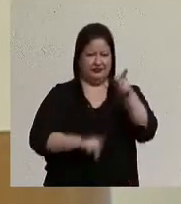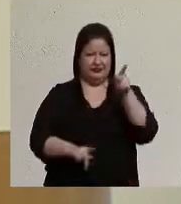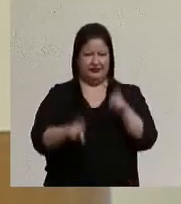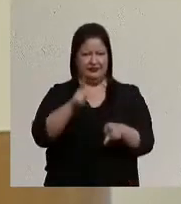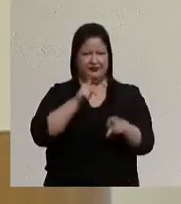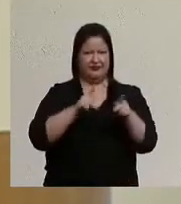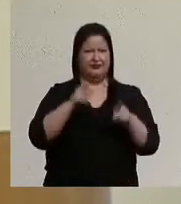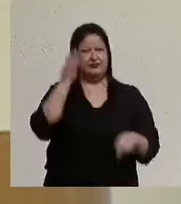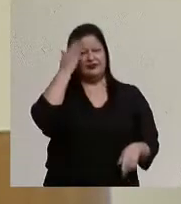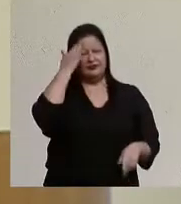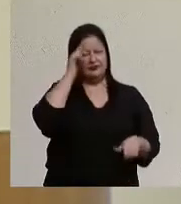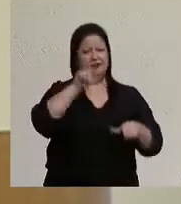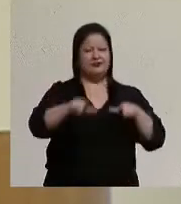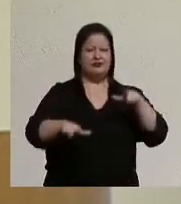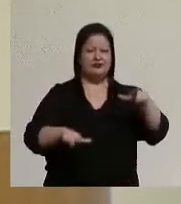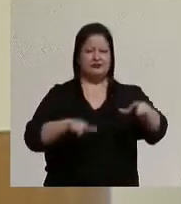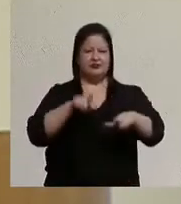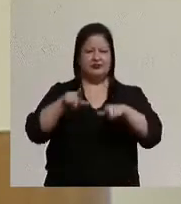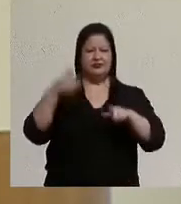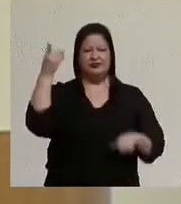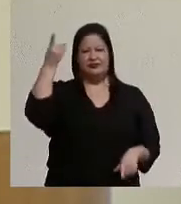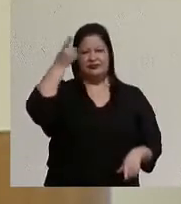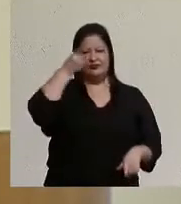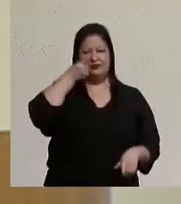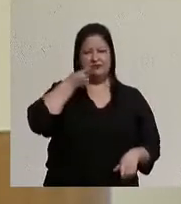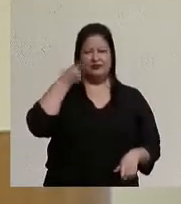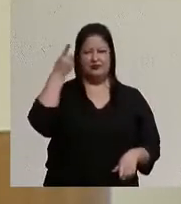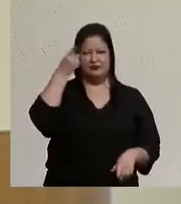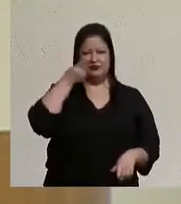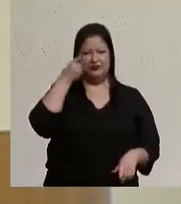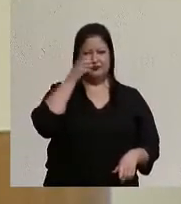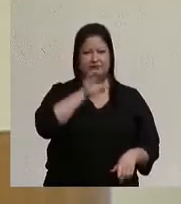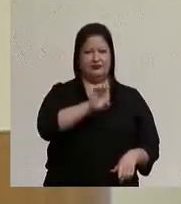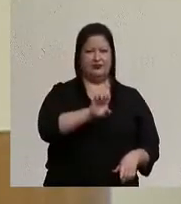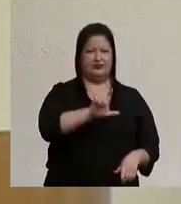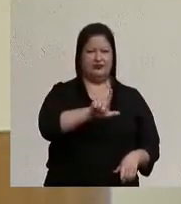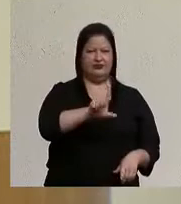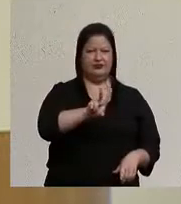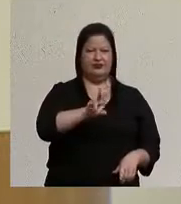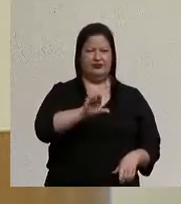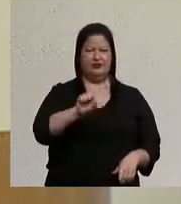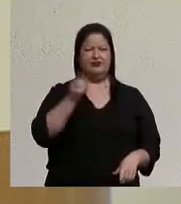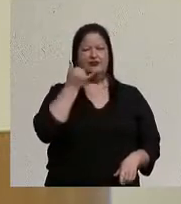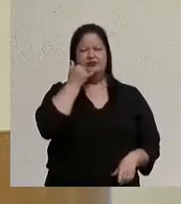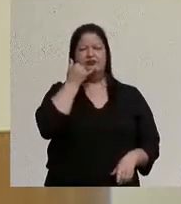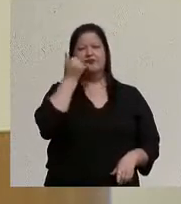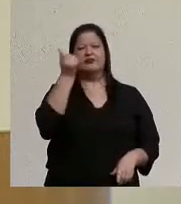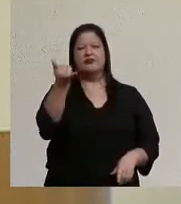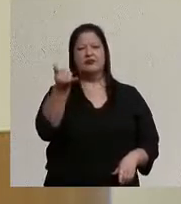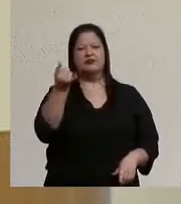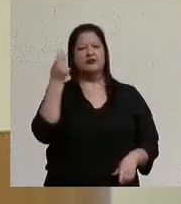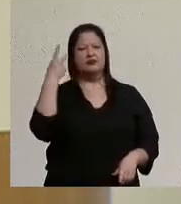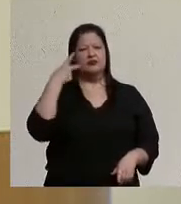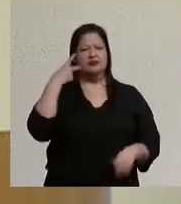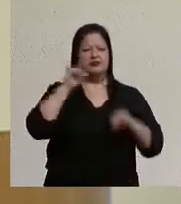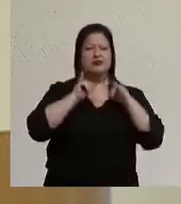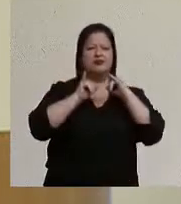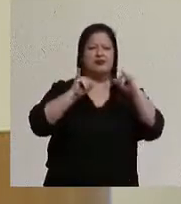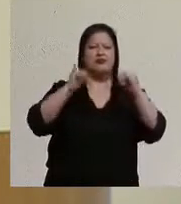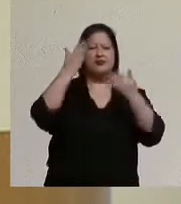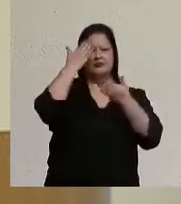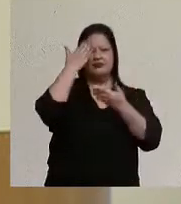que reconhece um trabalho de um deputado o Elvis liguei para ele falou Vereador fala para mim lá